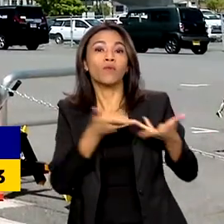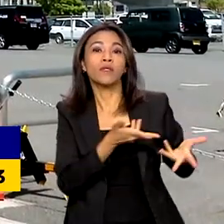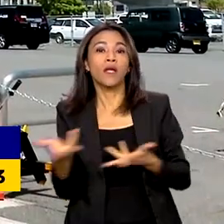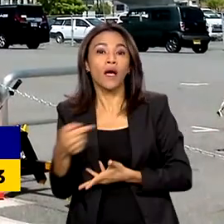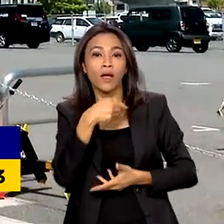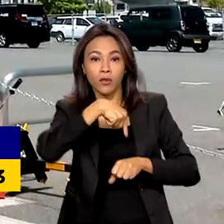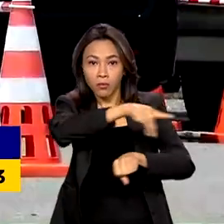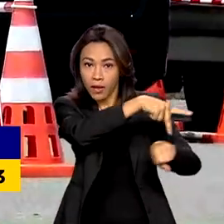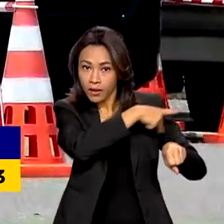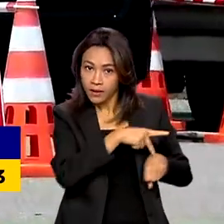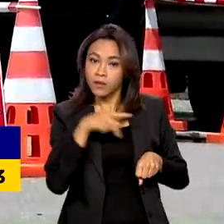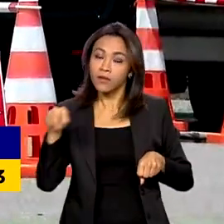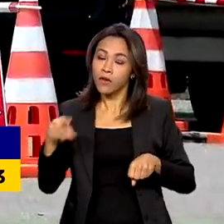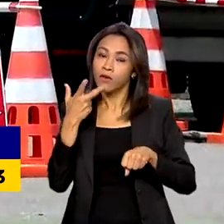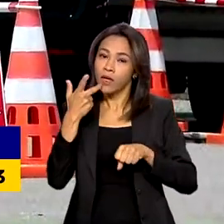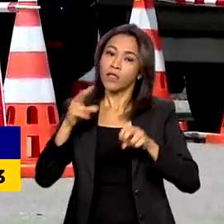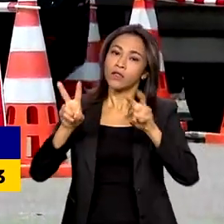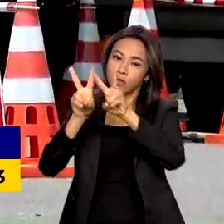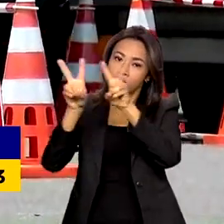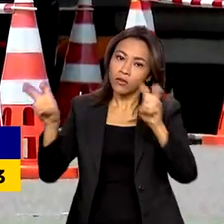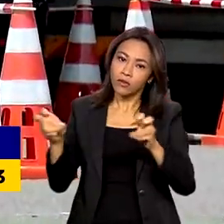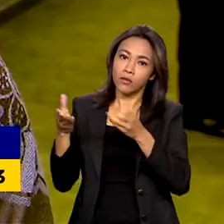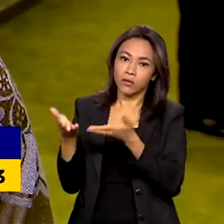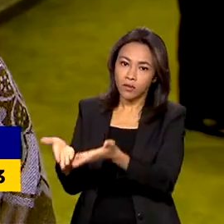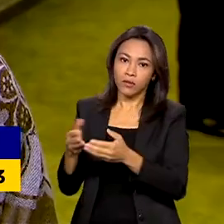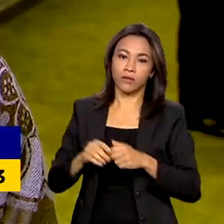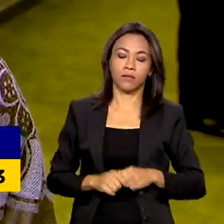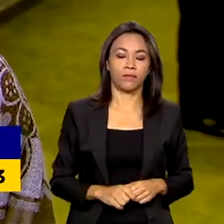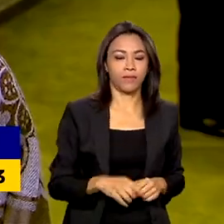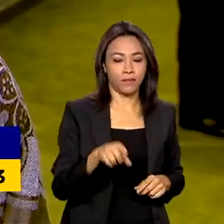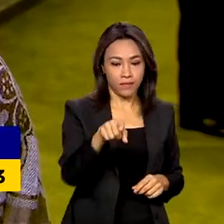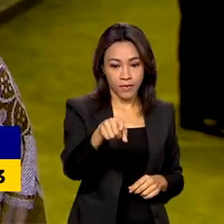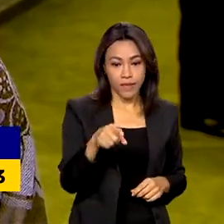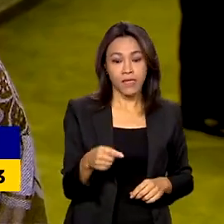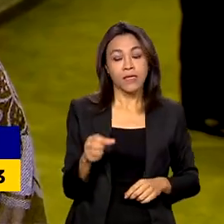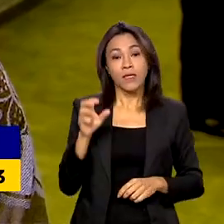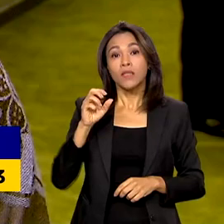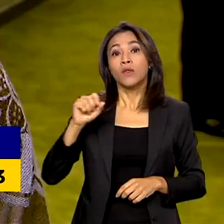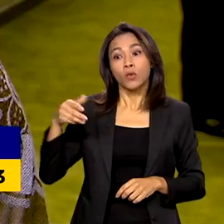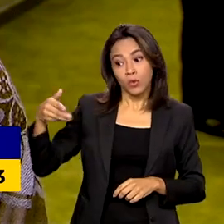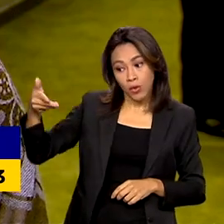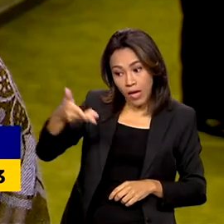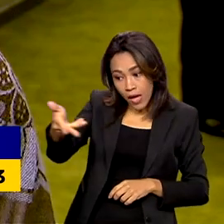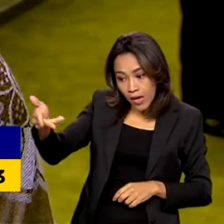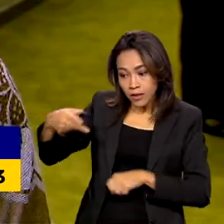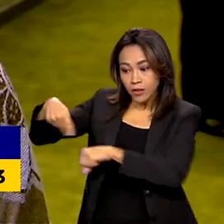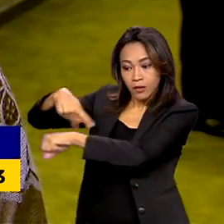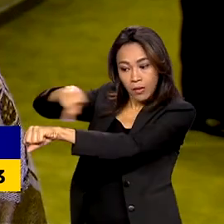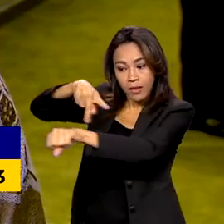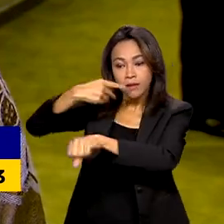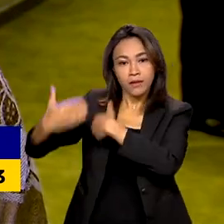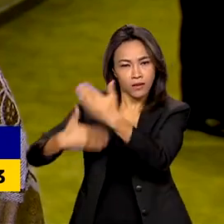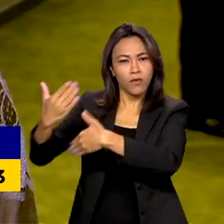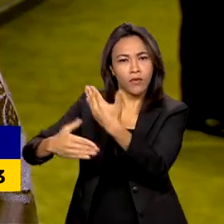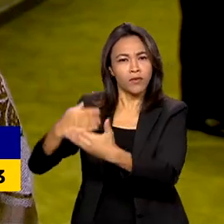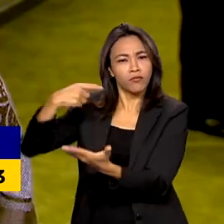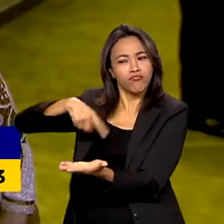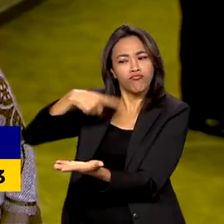ameaça representada pelas mudanças climáticas. Se os países desenvolvidos assumirem o